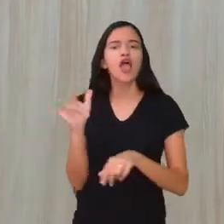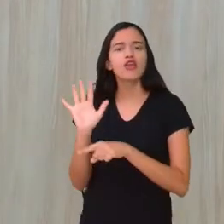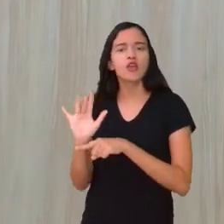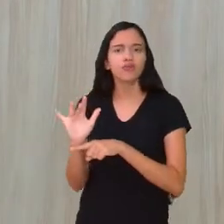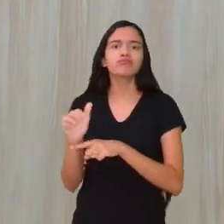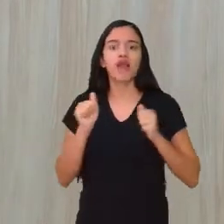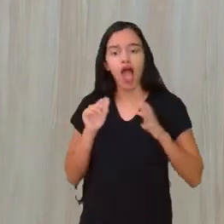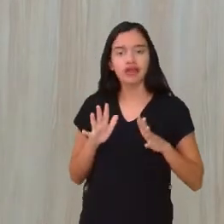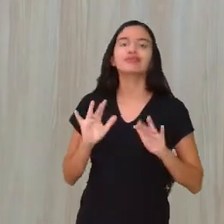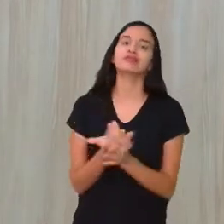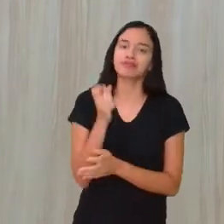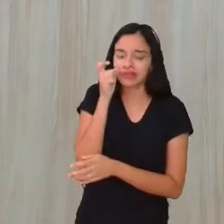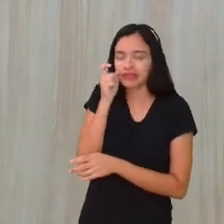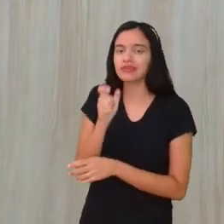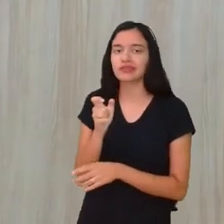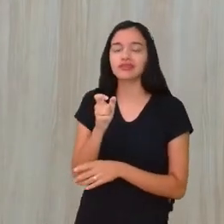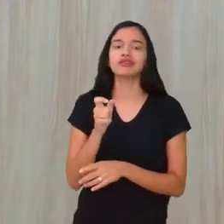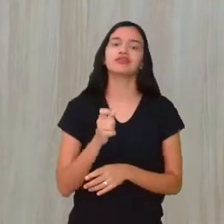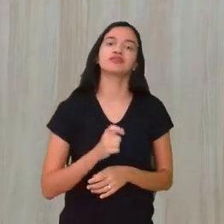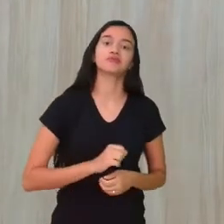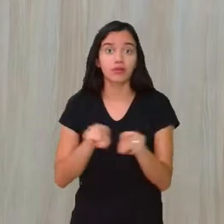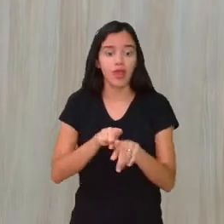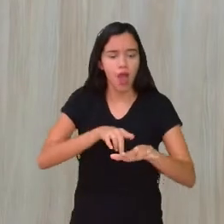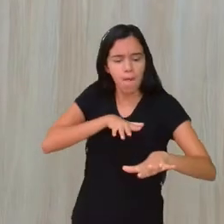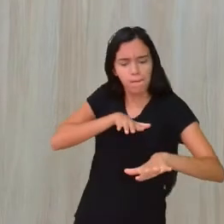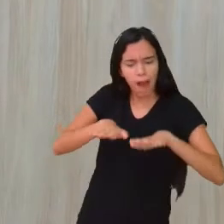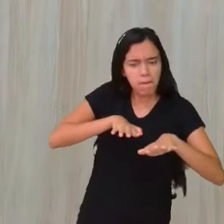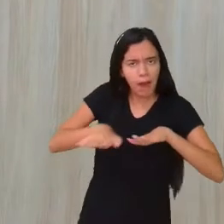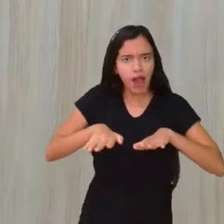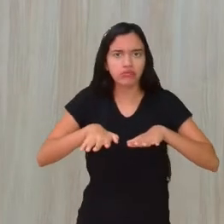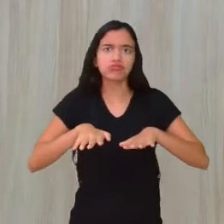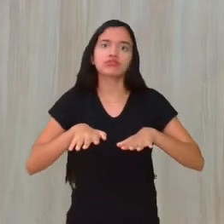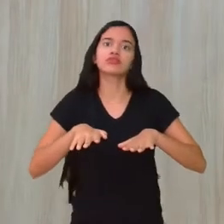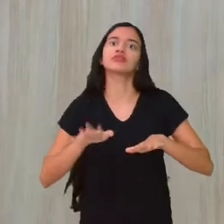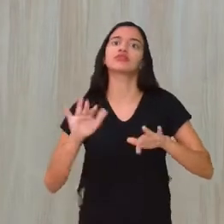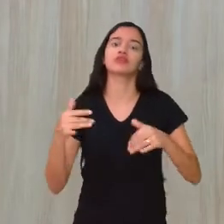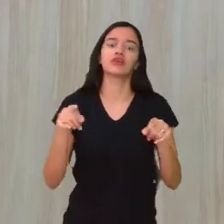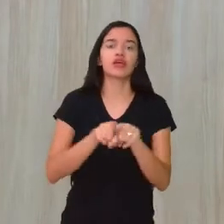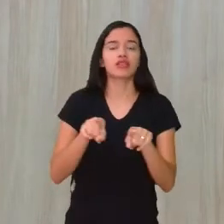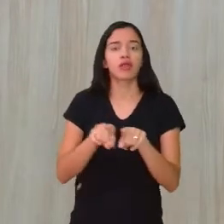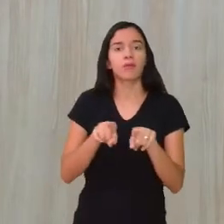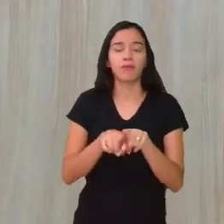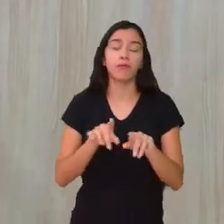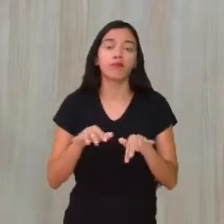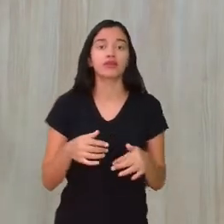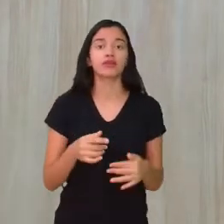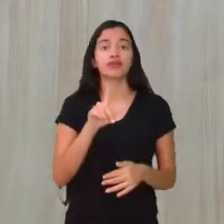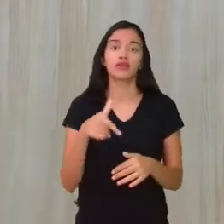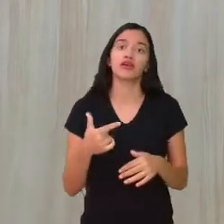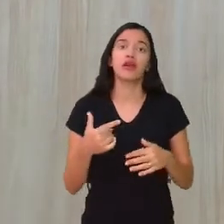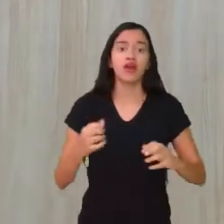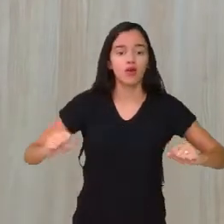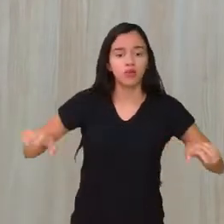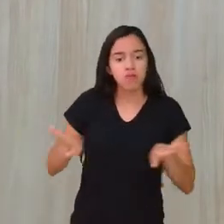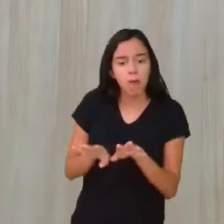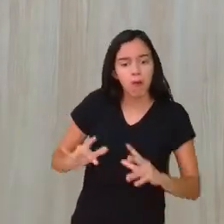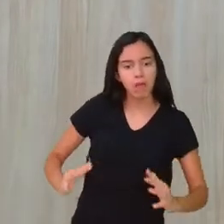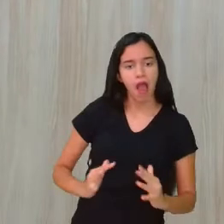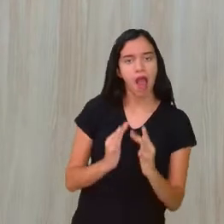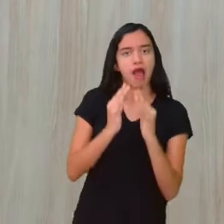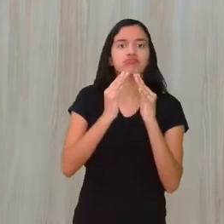importante. Então, nós temos a nossa aula agora de manhã, pela TV Nova, ela é reprisada no turno da tarde,